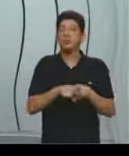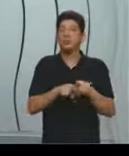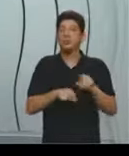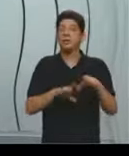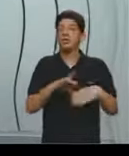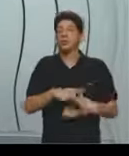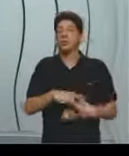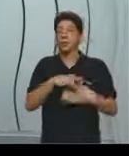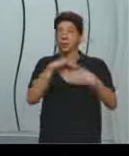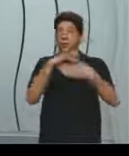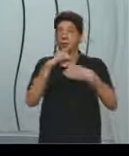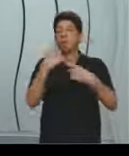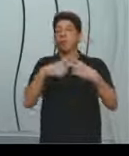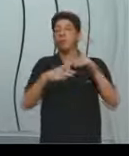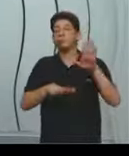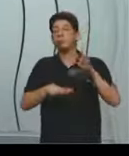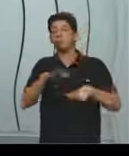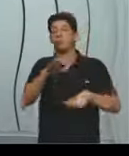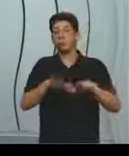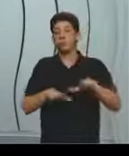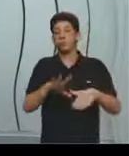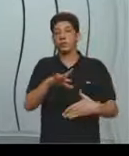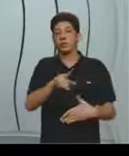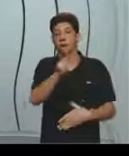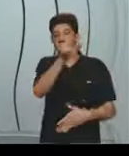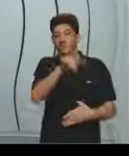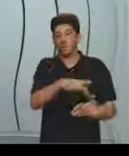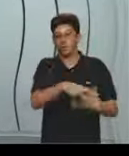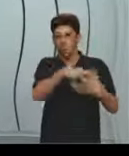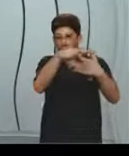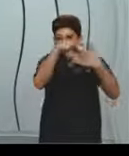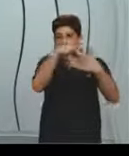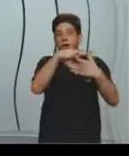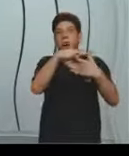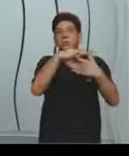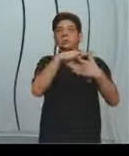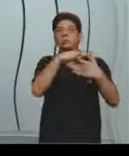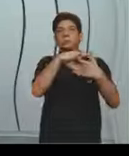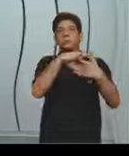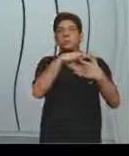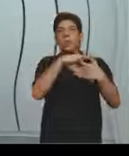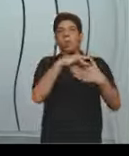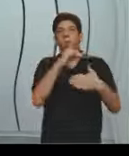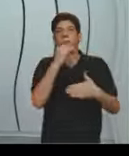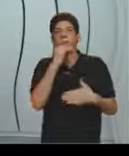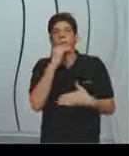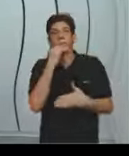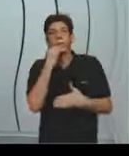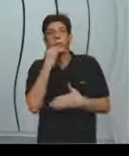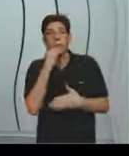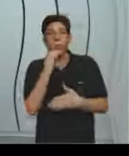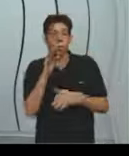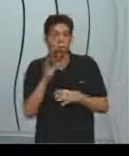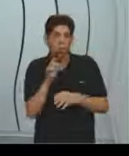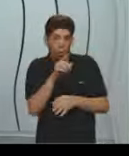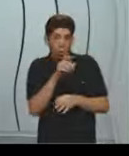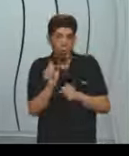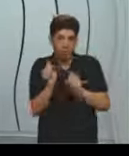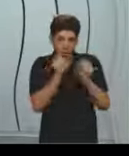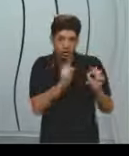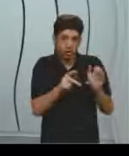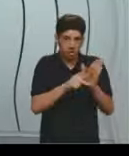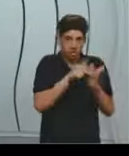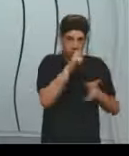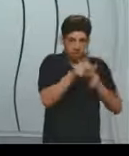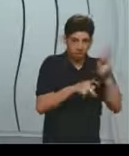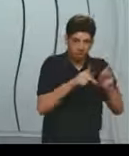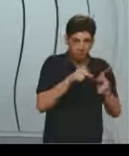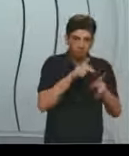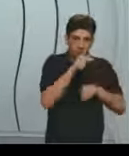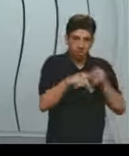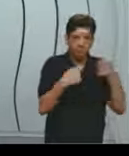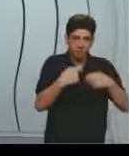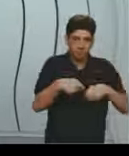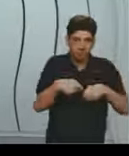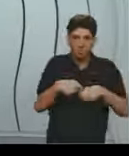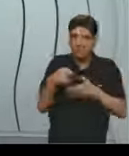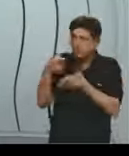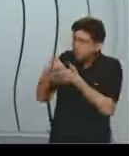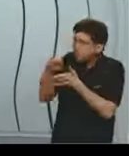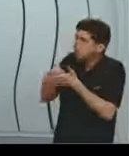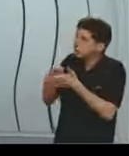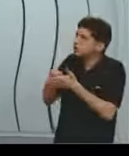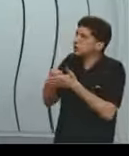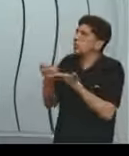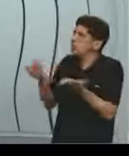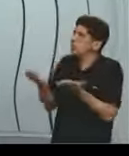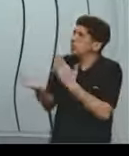líderes né e geralmente esses líderes que a gente entende Verde entender que o poder emana do povo e o povo tem que interferir cobrar eu não eu